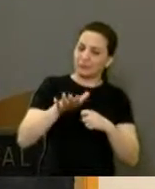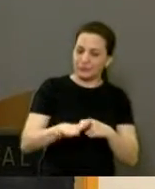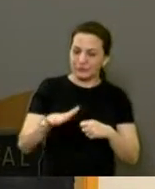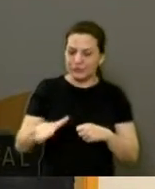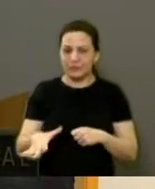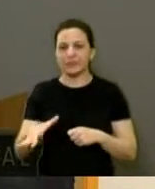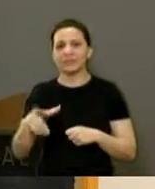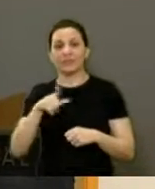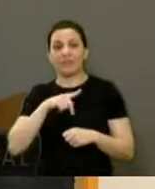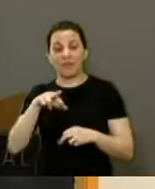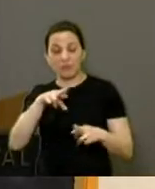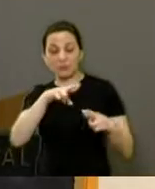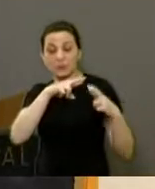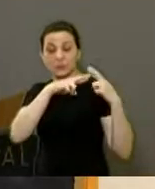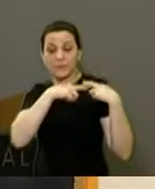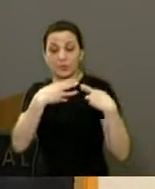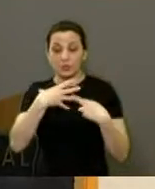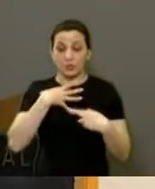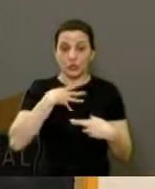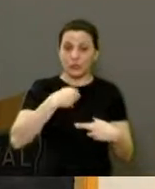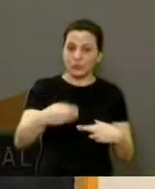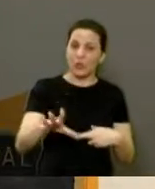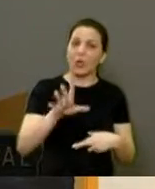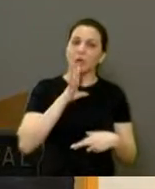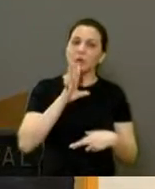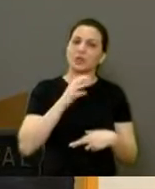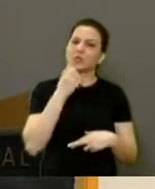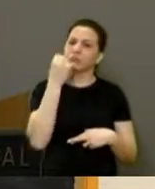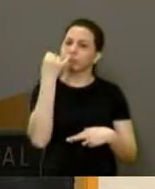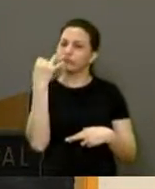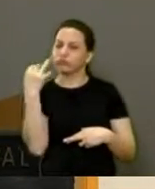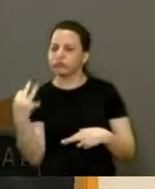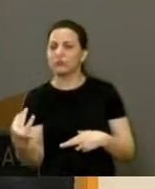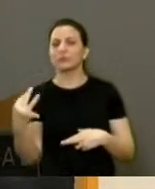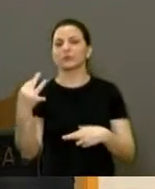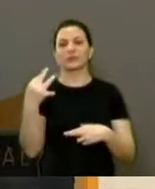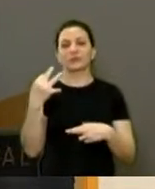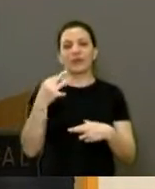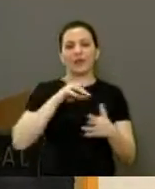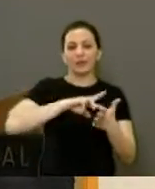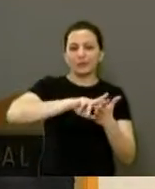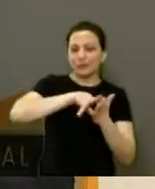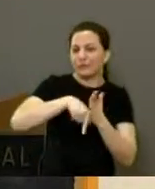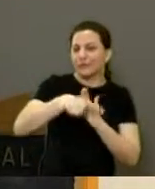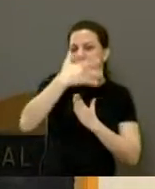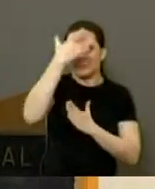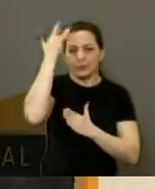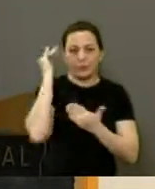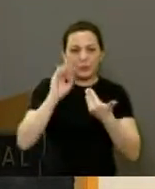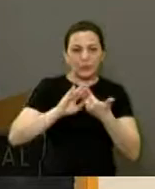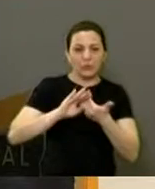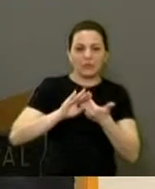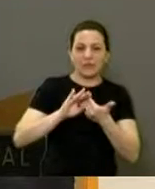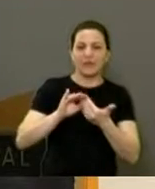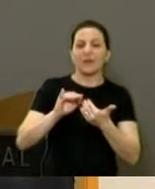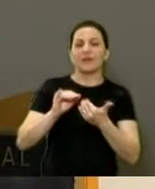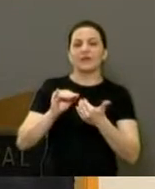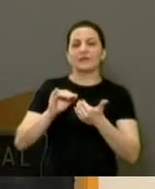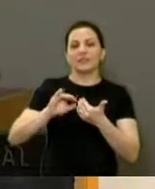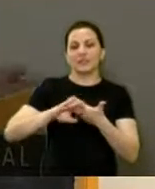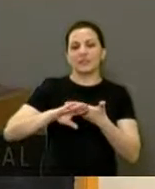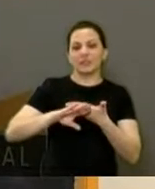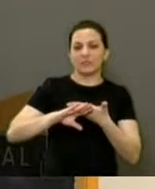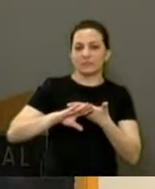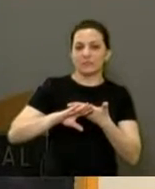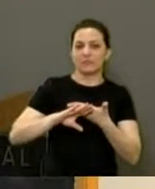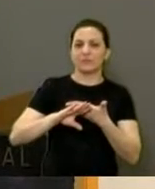filhos. Muitas vezes, eu conheço inúmeras pessoas onde o pai, na separação, assumiu as crianças.